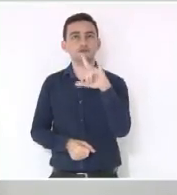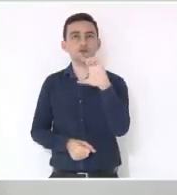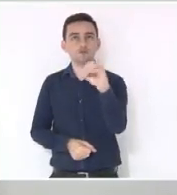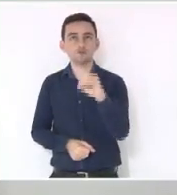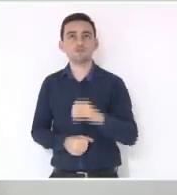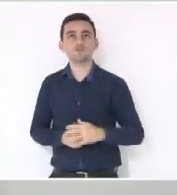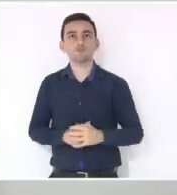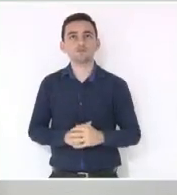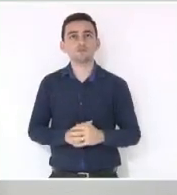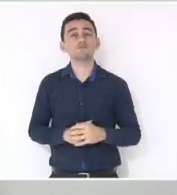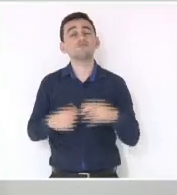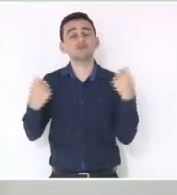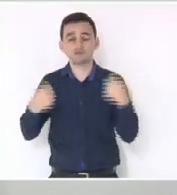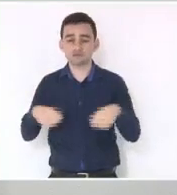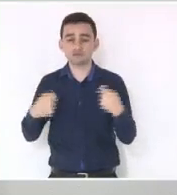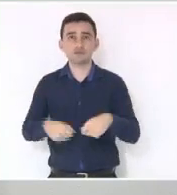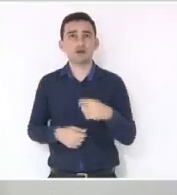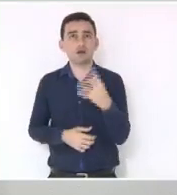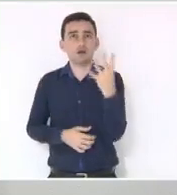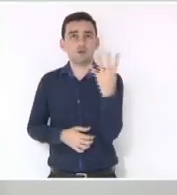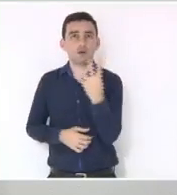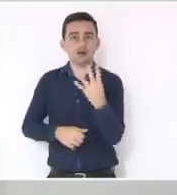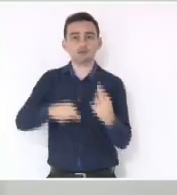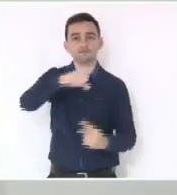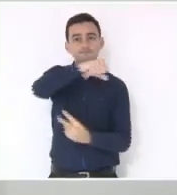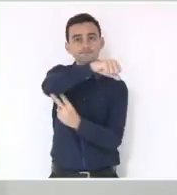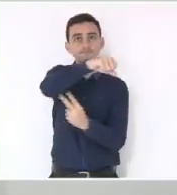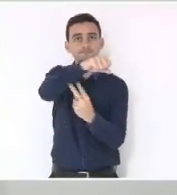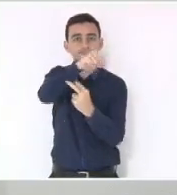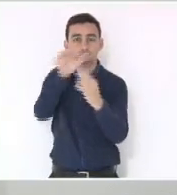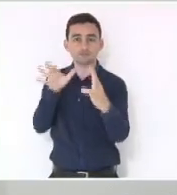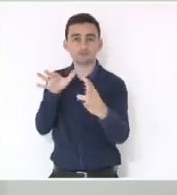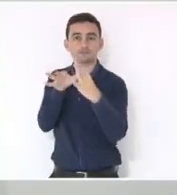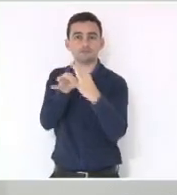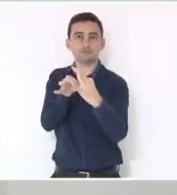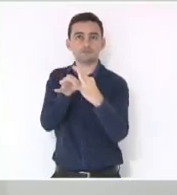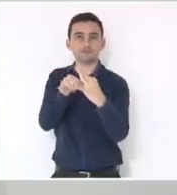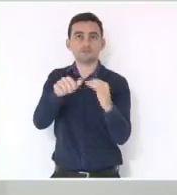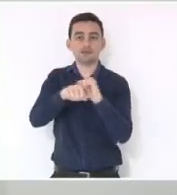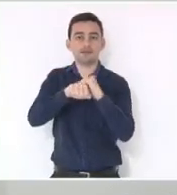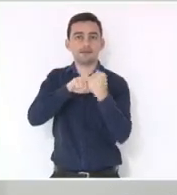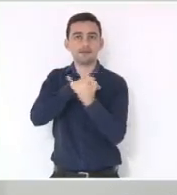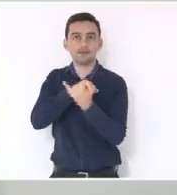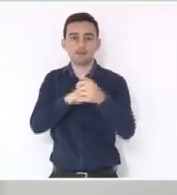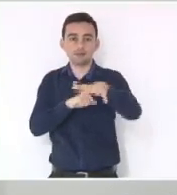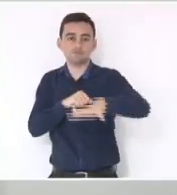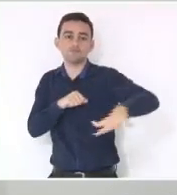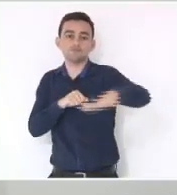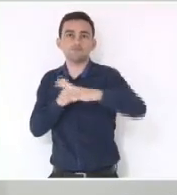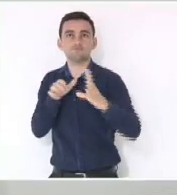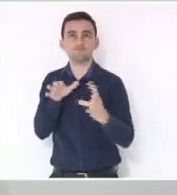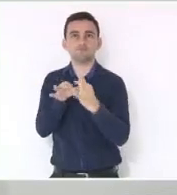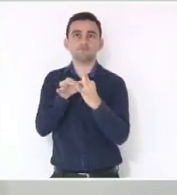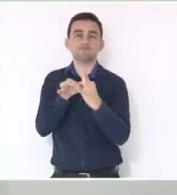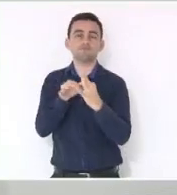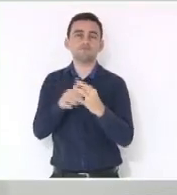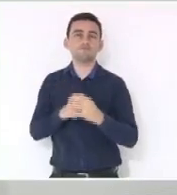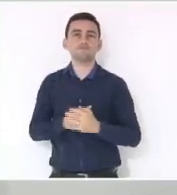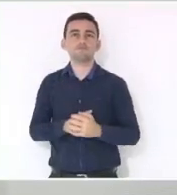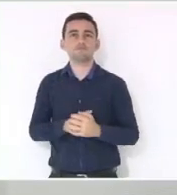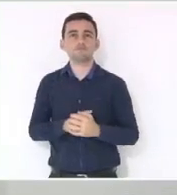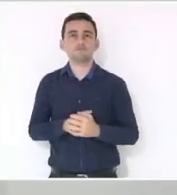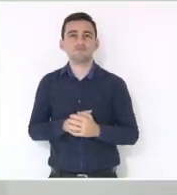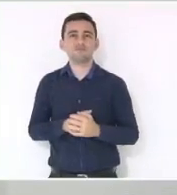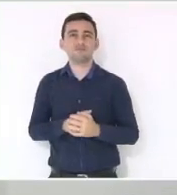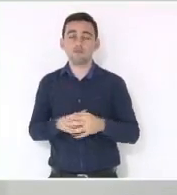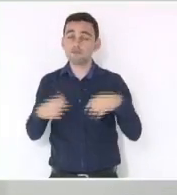na quarta ponte, na quarta ligação Ilha-Continente. Então, é importante a gente